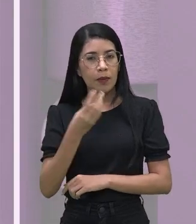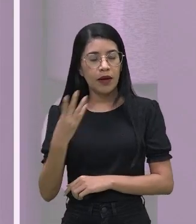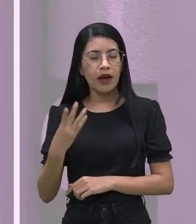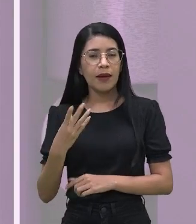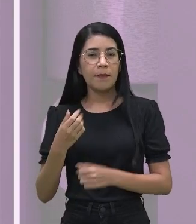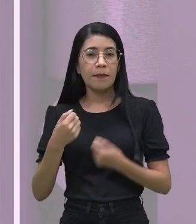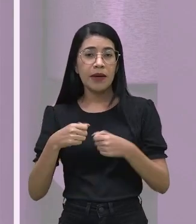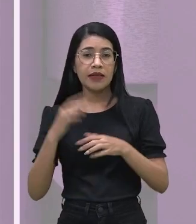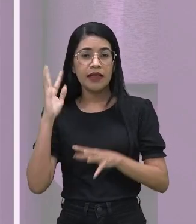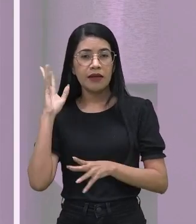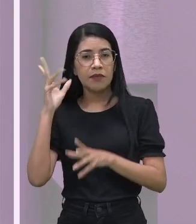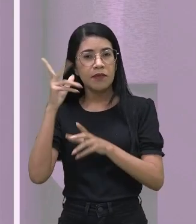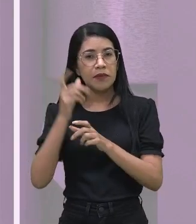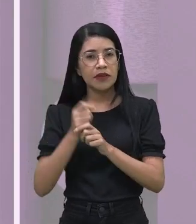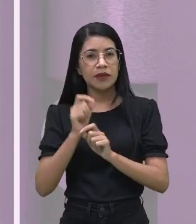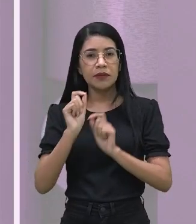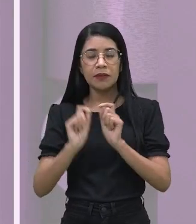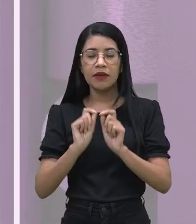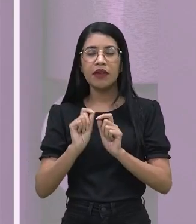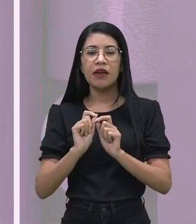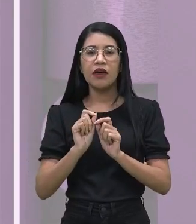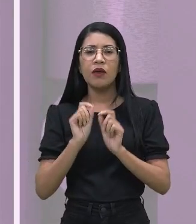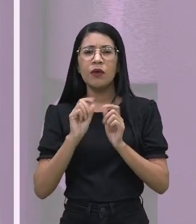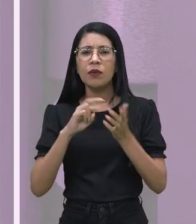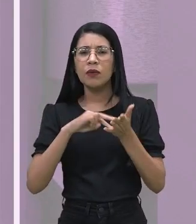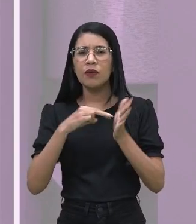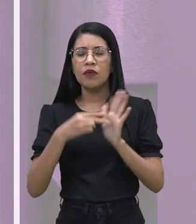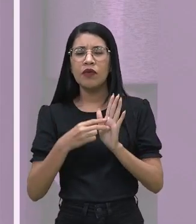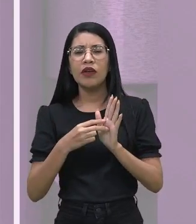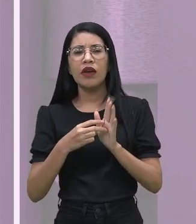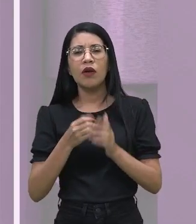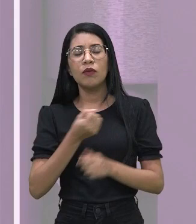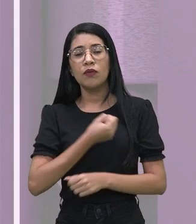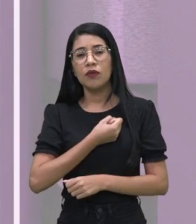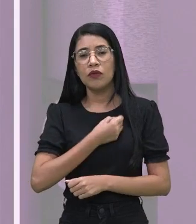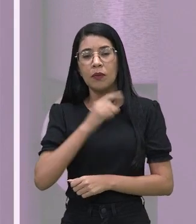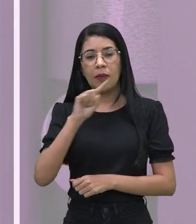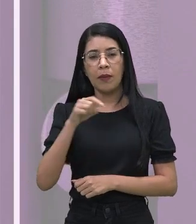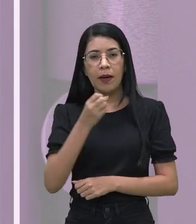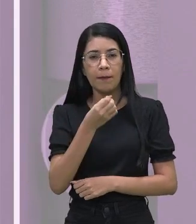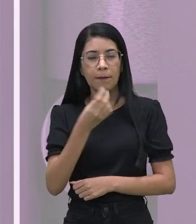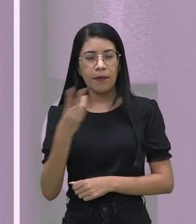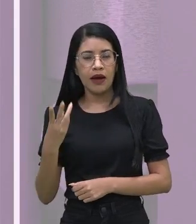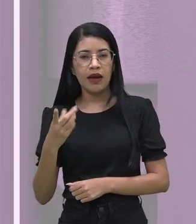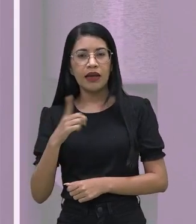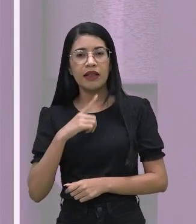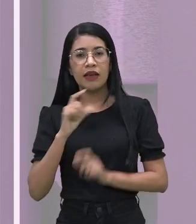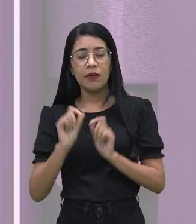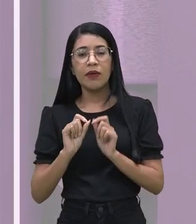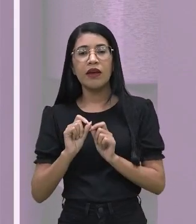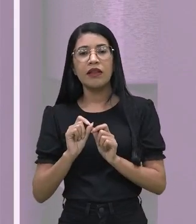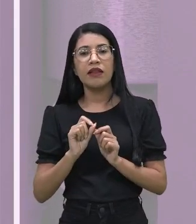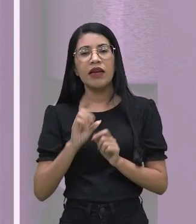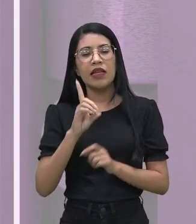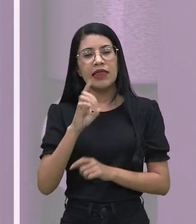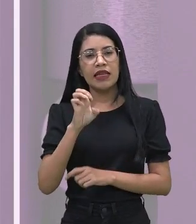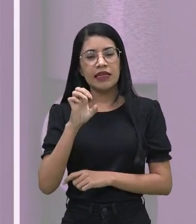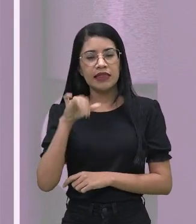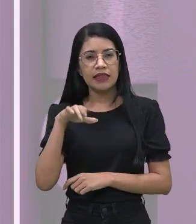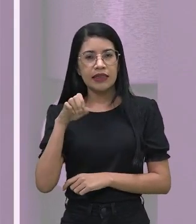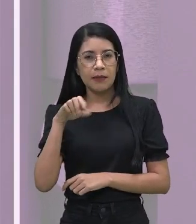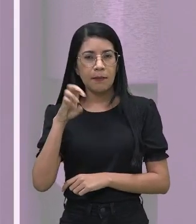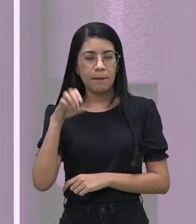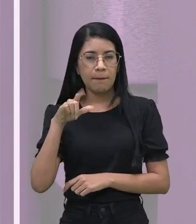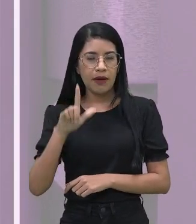pena relembrar o que é um número decimal. O número decimal é um número que contém parte decimal.